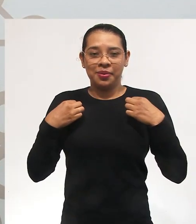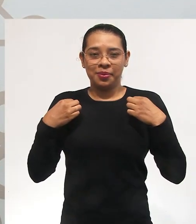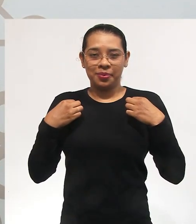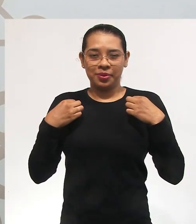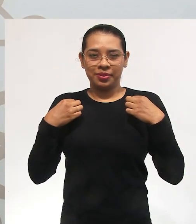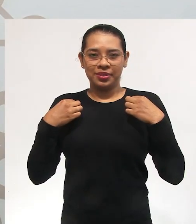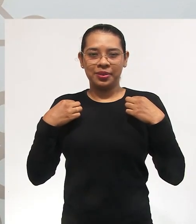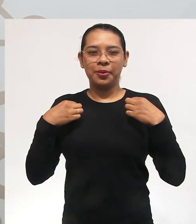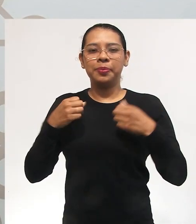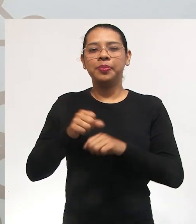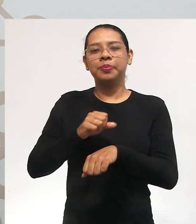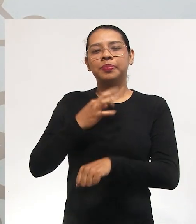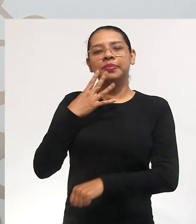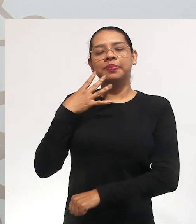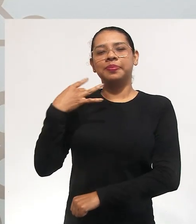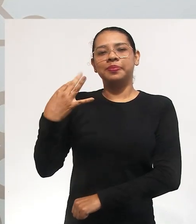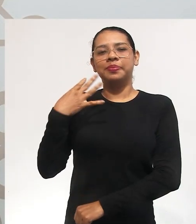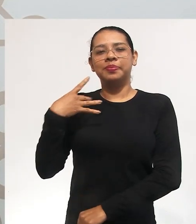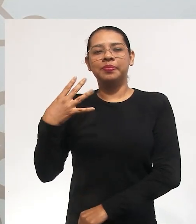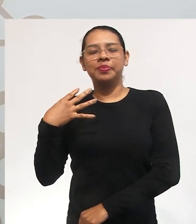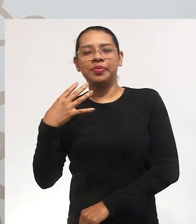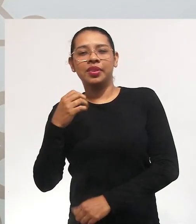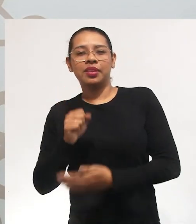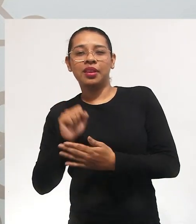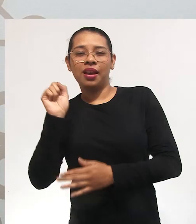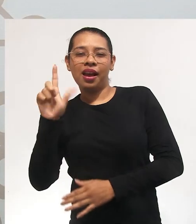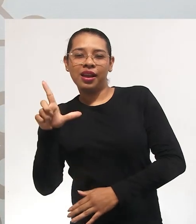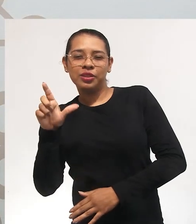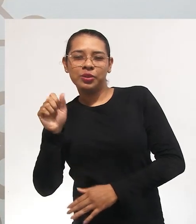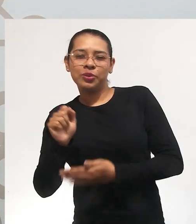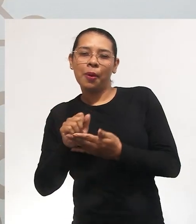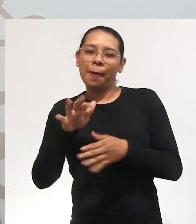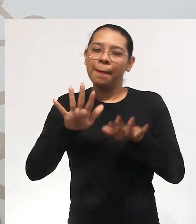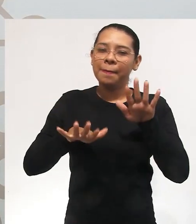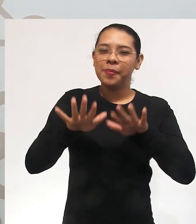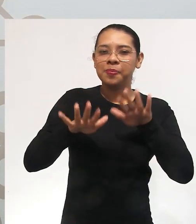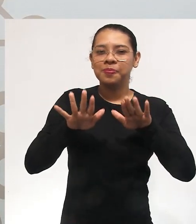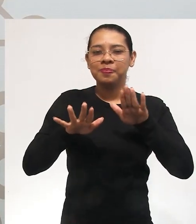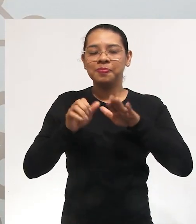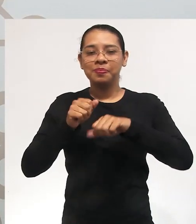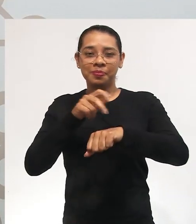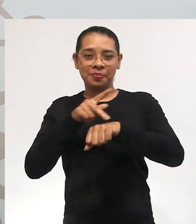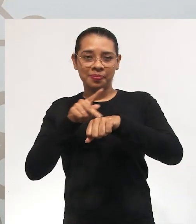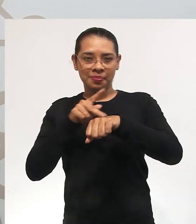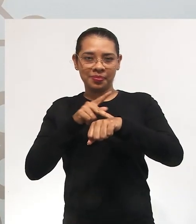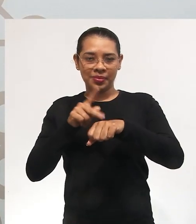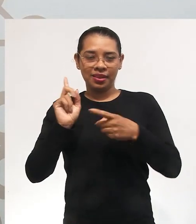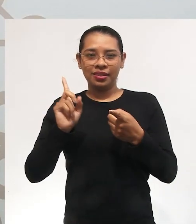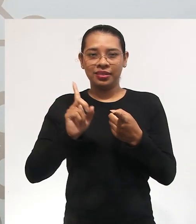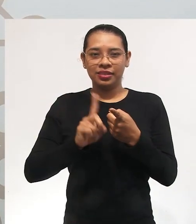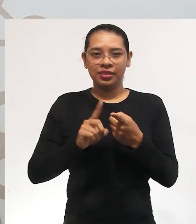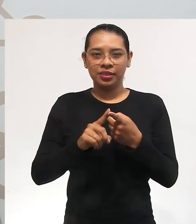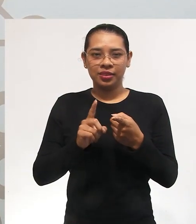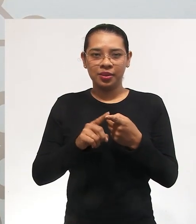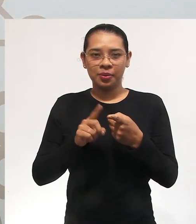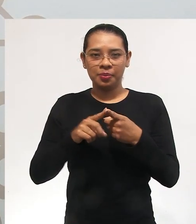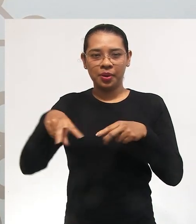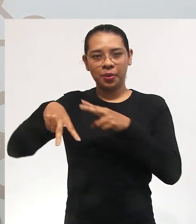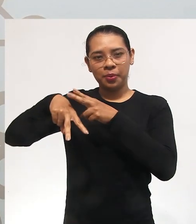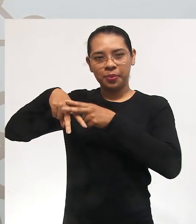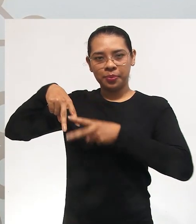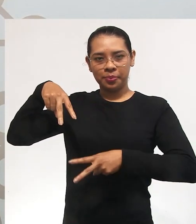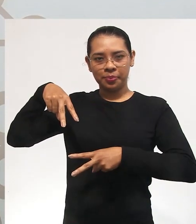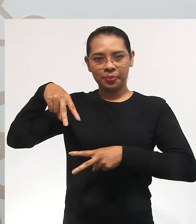blusinha azul marinho, quase preto, e uma calça também da mesma tonalidade. Estou